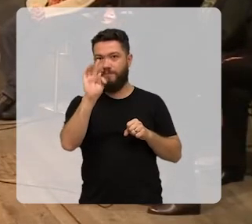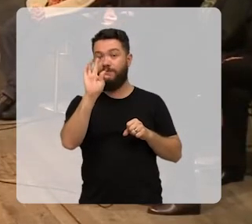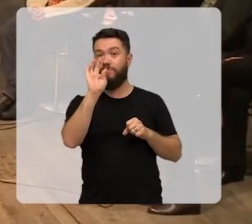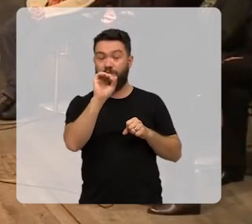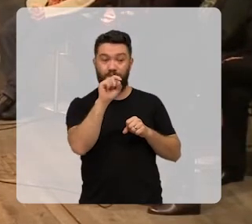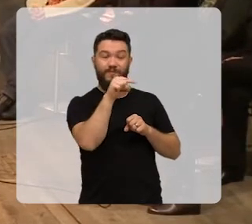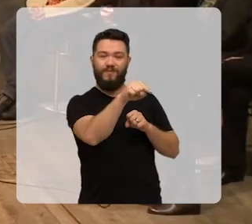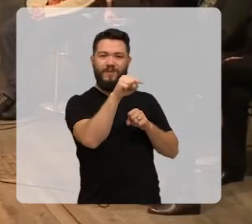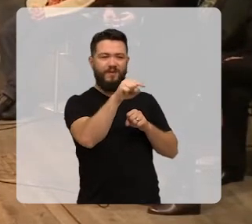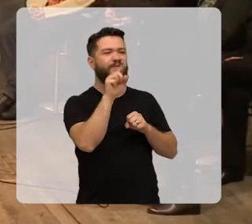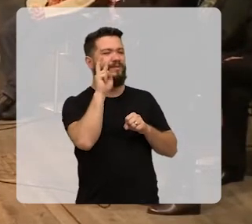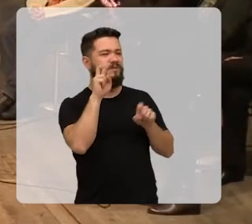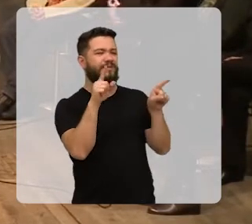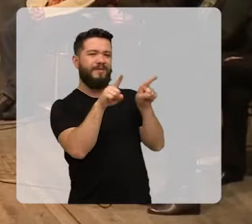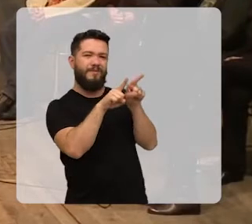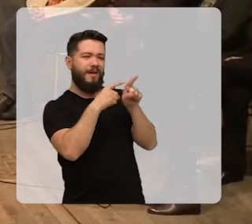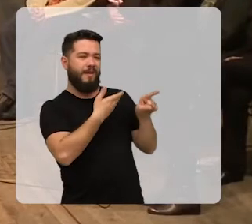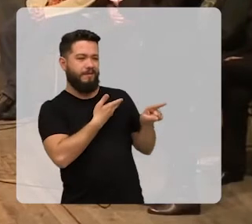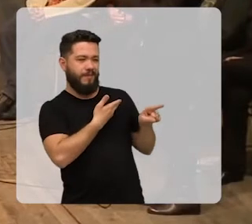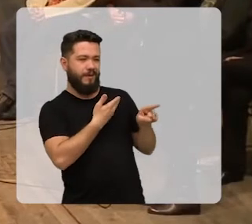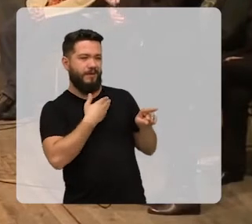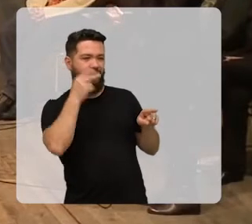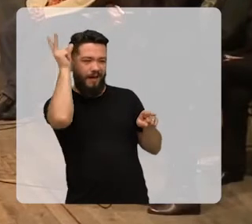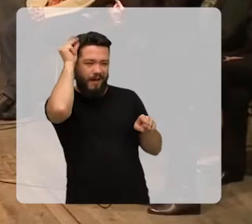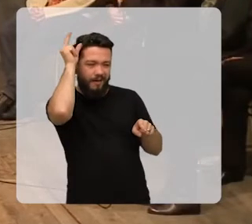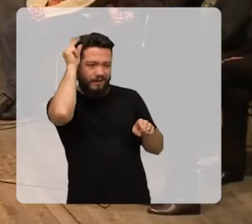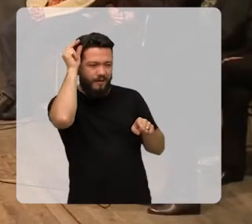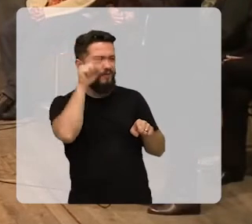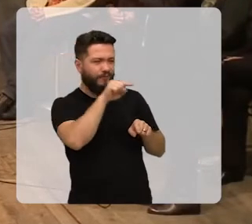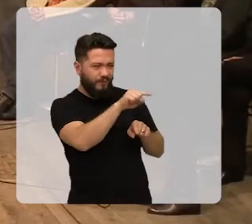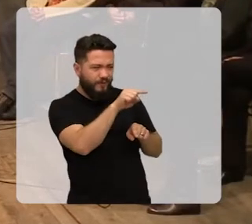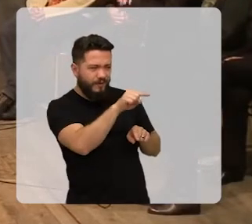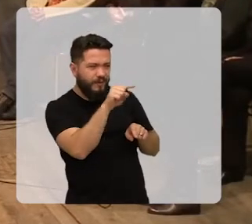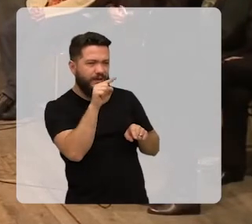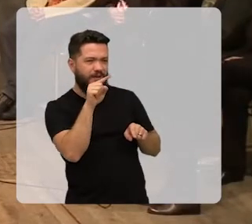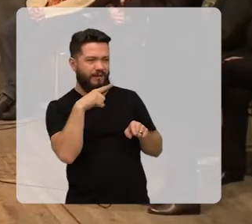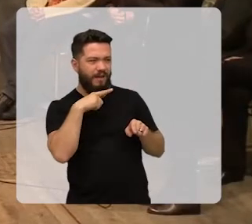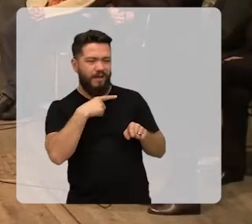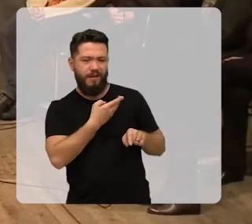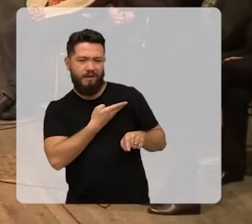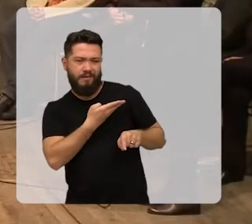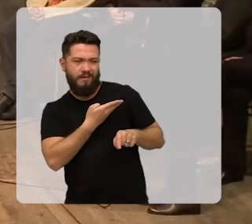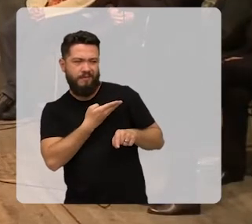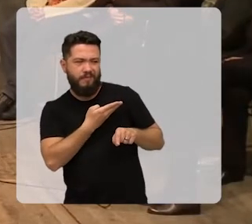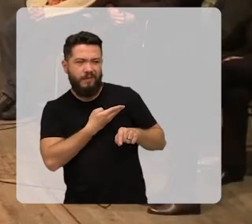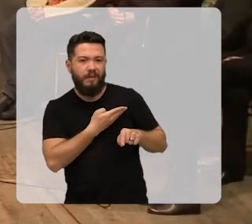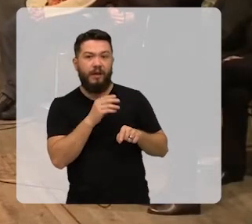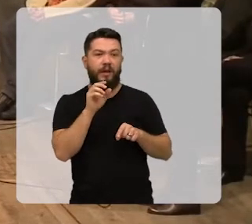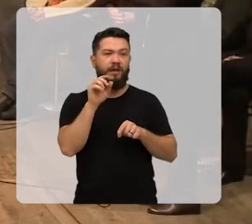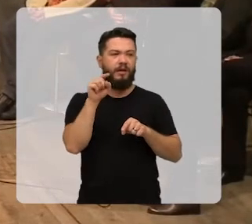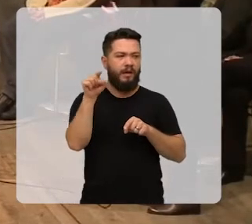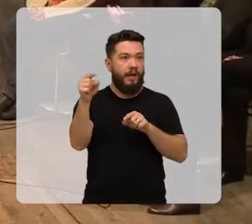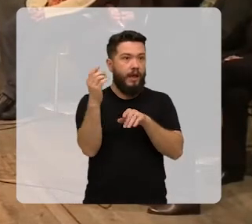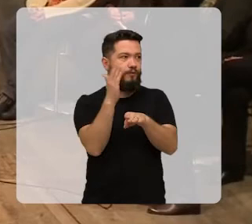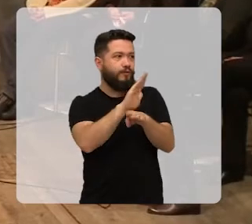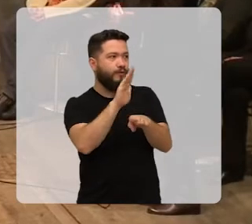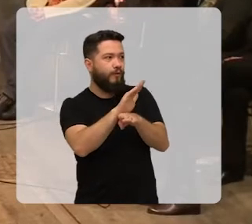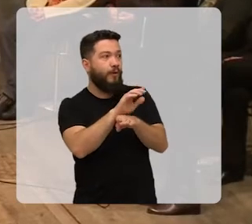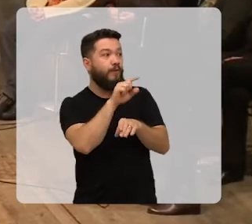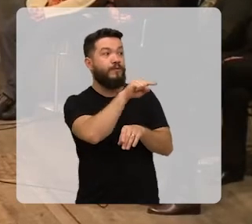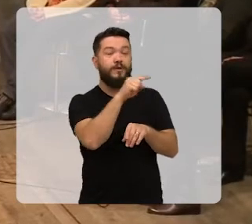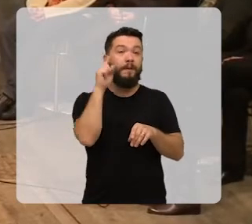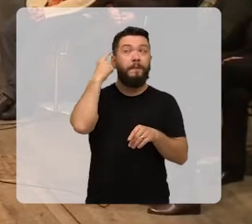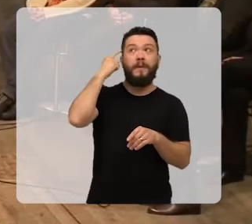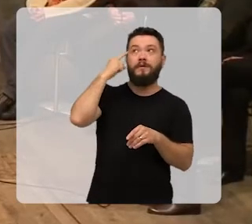da sua amizade com a Anne Frank teve algum amigo assim ou amiga que se destacou que você pensou nossa se eu não tivesse tido esse apoio